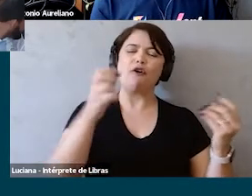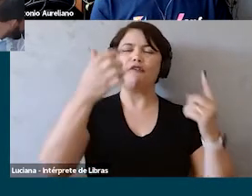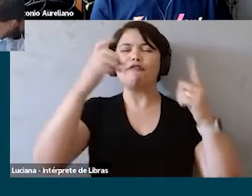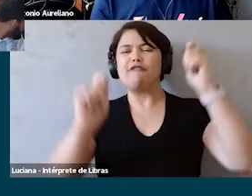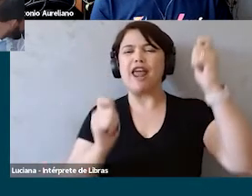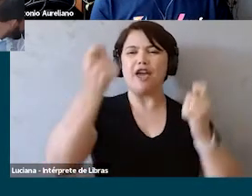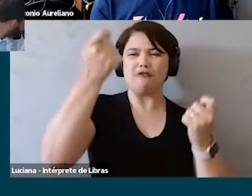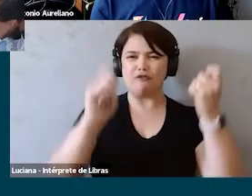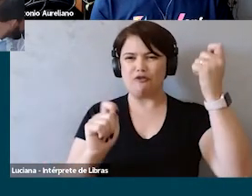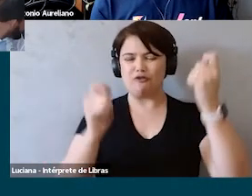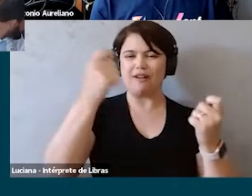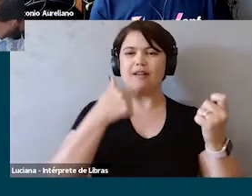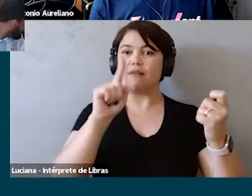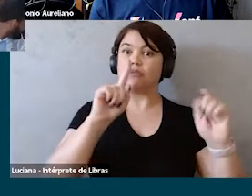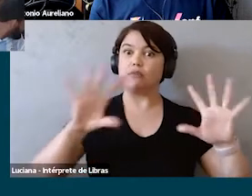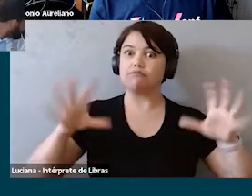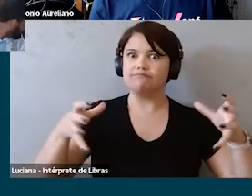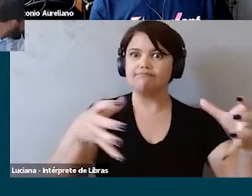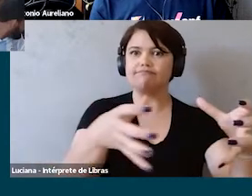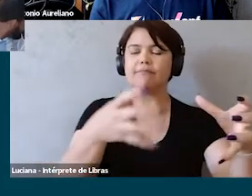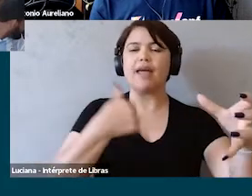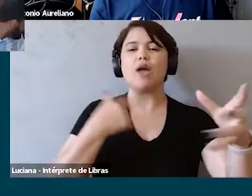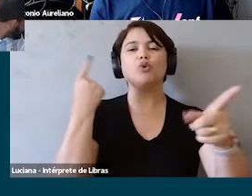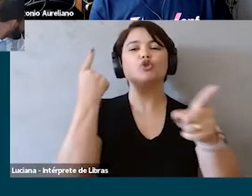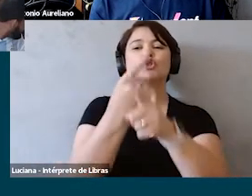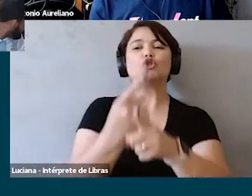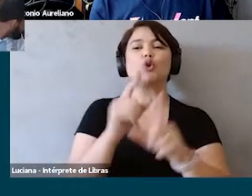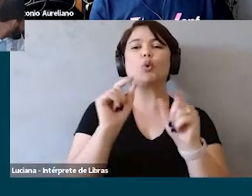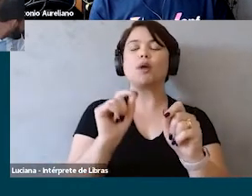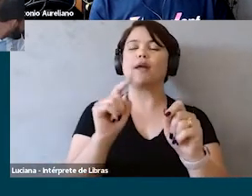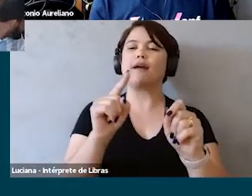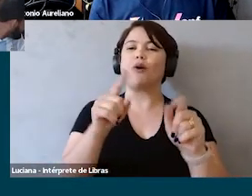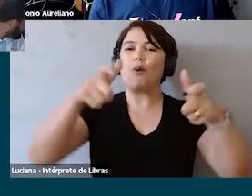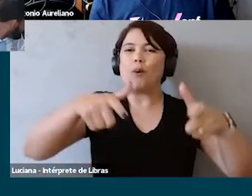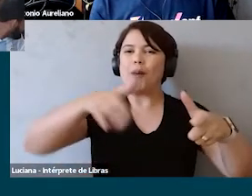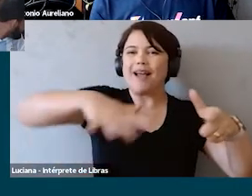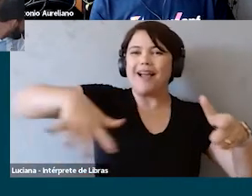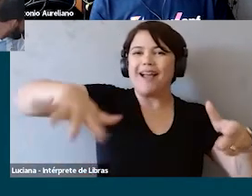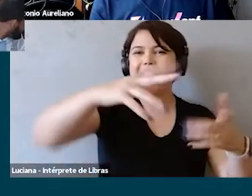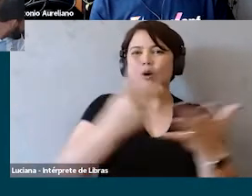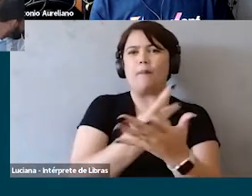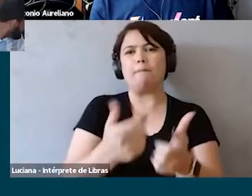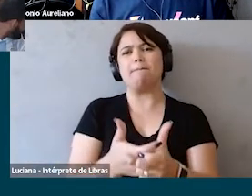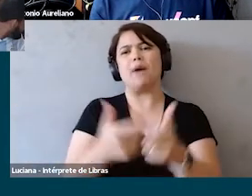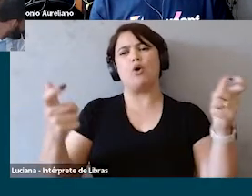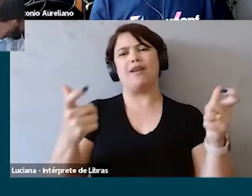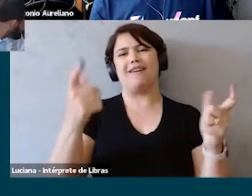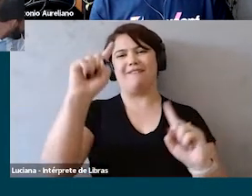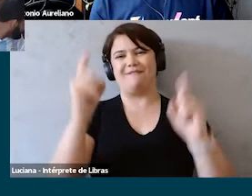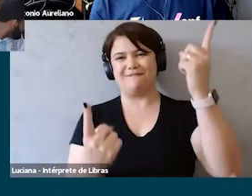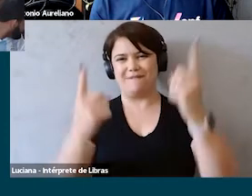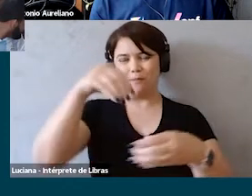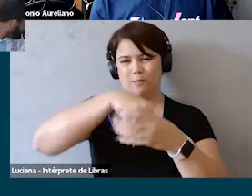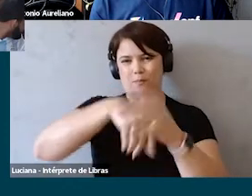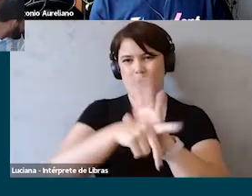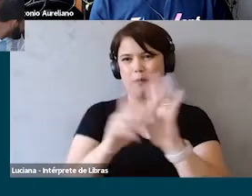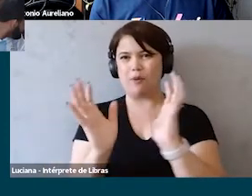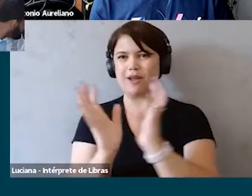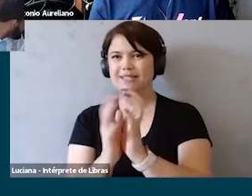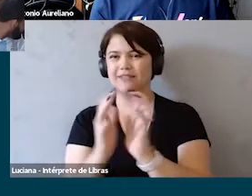frevo, eu traqueando onde tem bloco e quando tem, eu consegui descobrir que nesse trecho, que é onde acontece a maioria das festas do